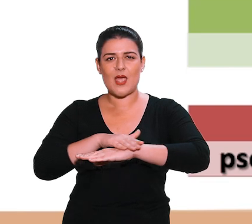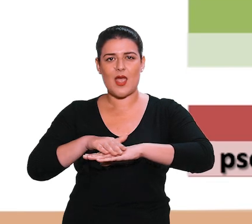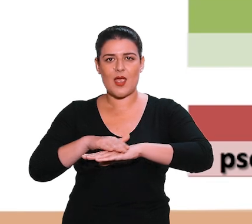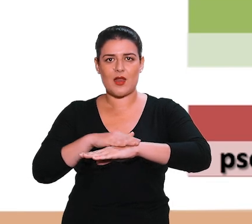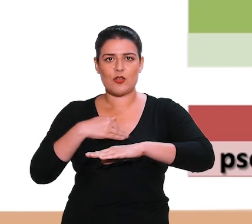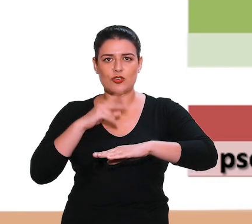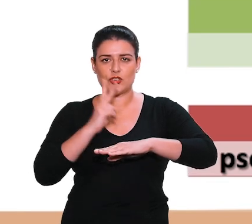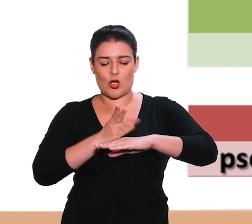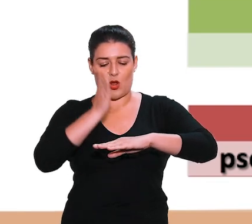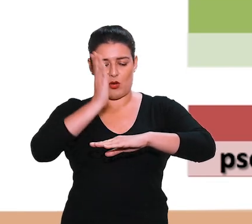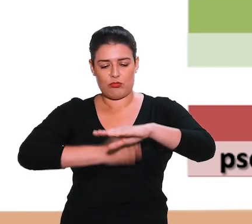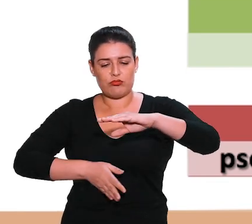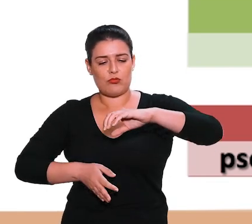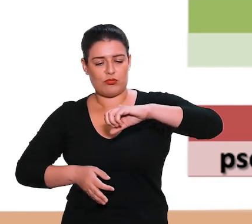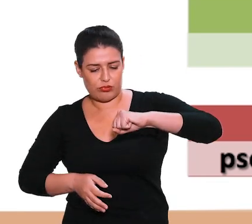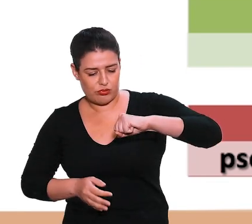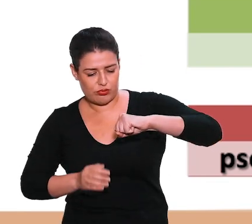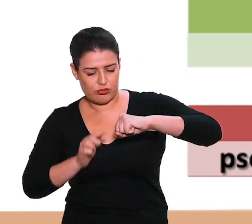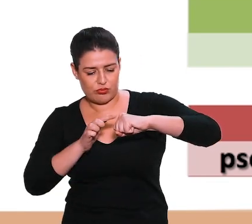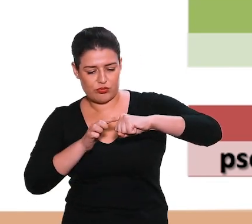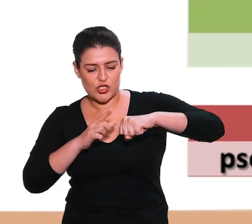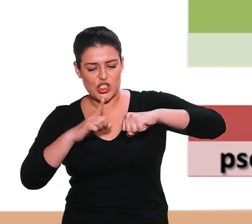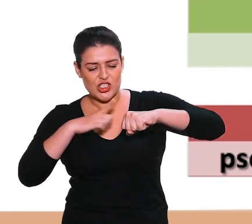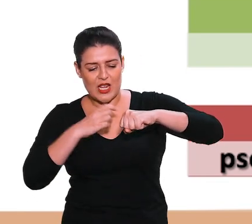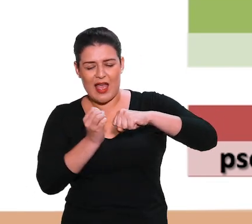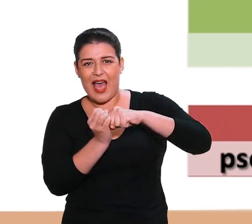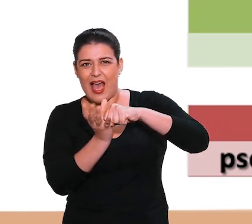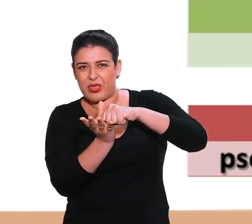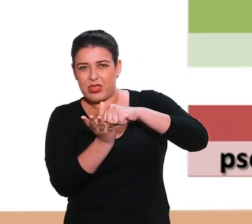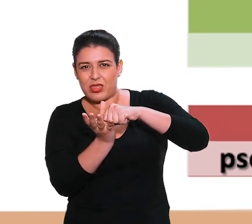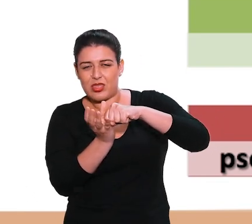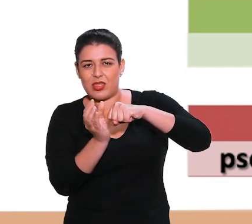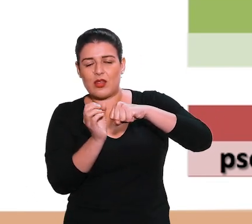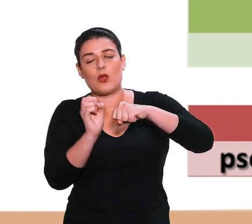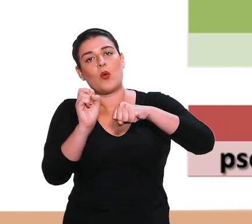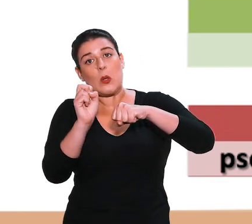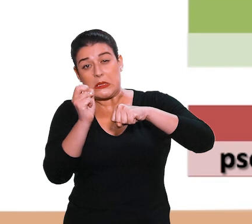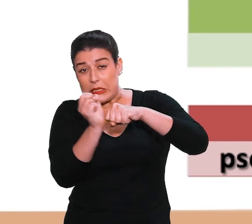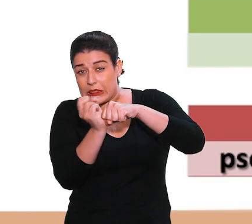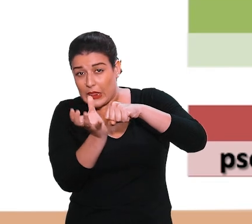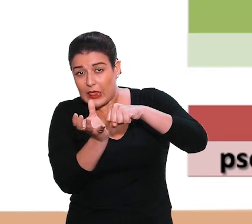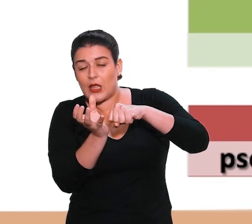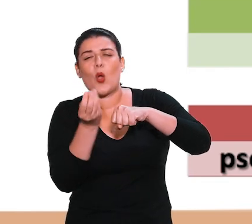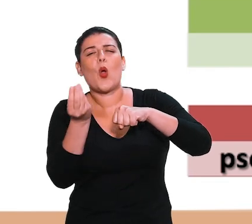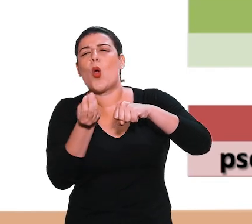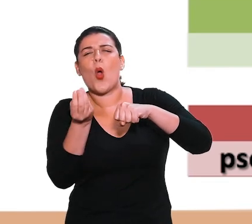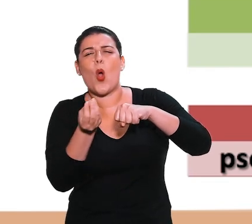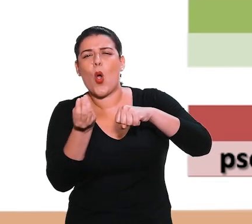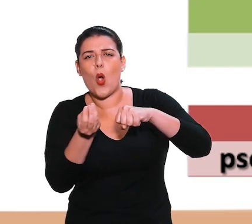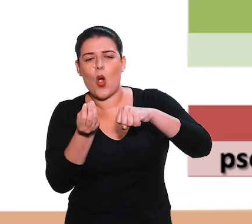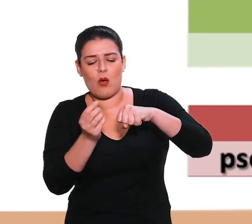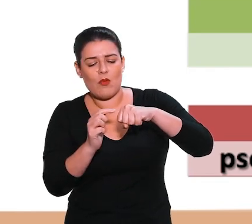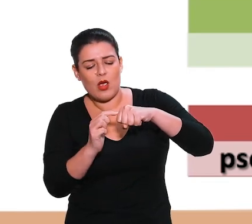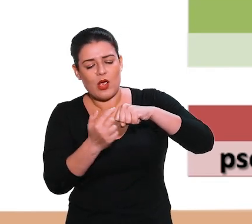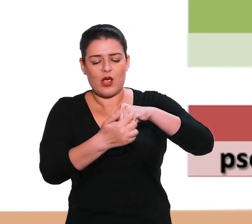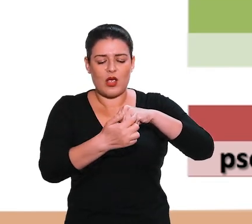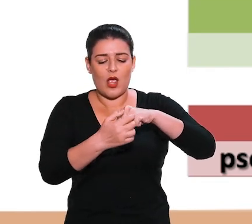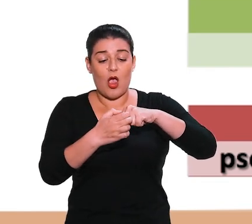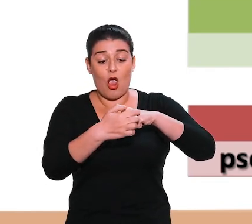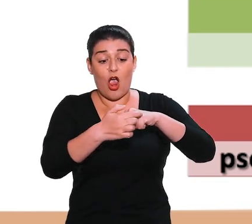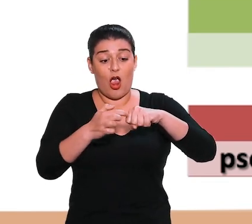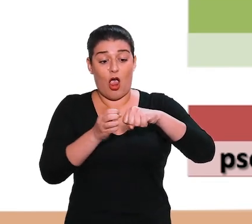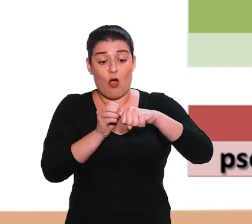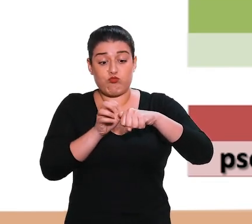coto de amputação? Beleza, esse coto ele tem lesão aberta? Se tem, como que é essa lesão, onde ela está localizada, se ela é